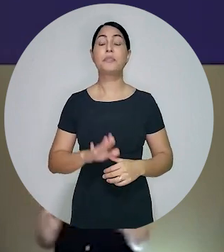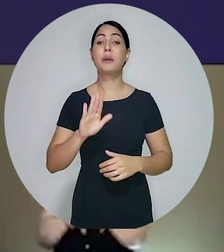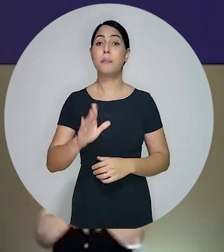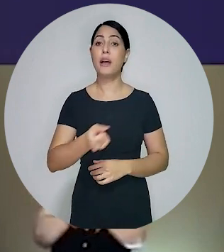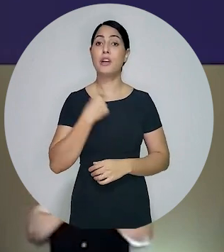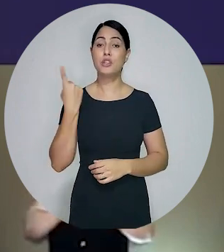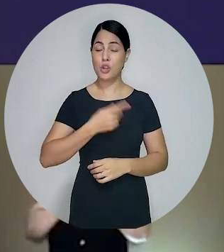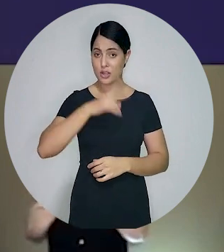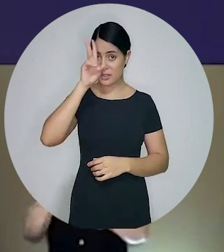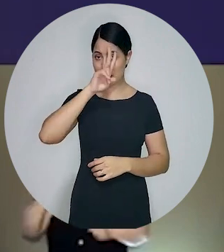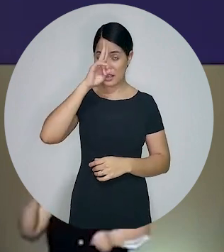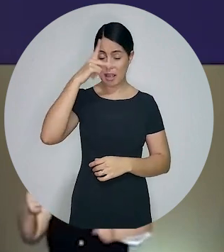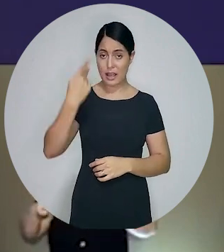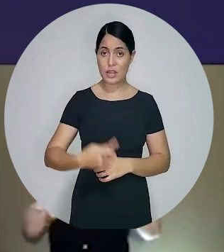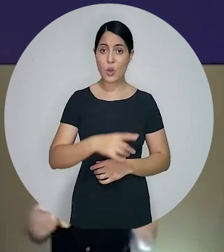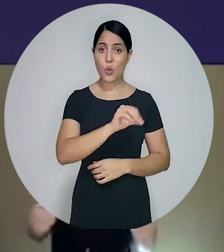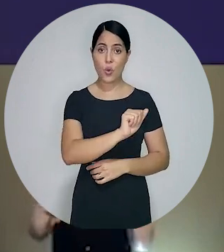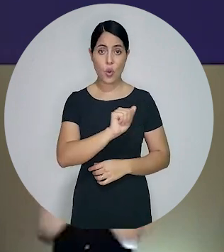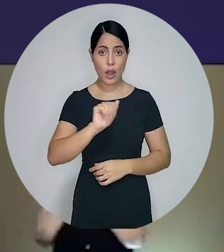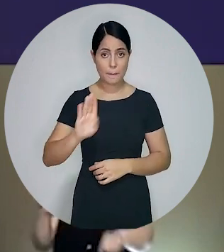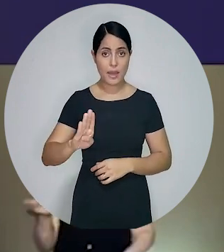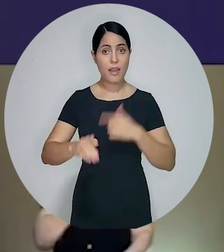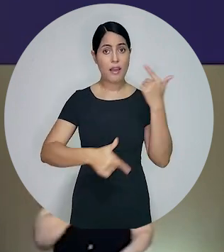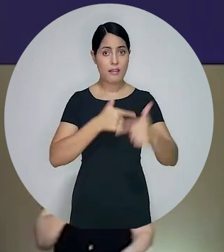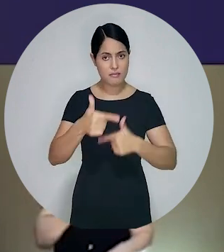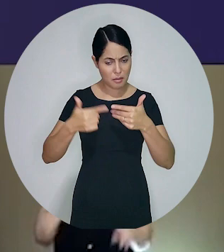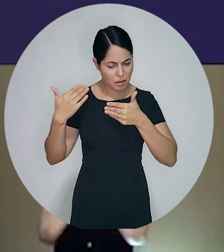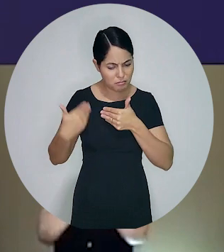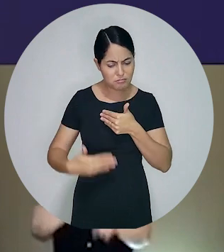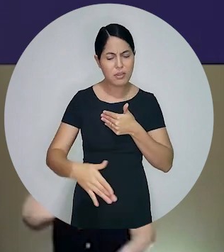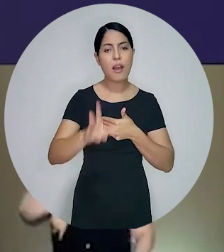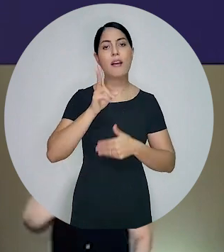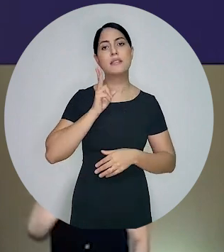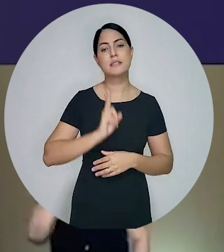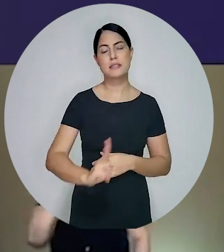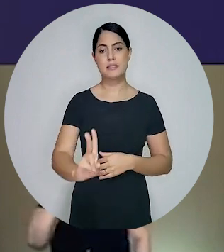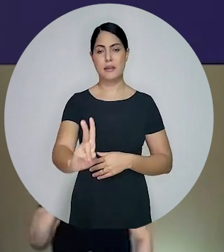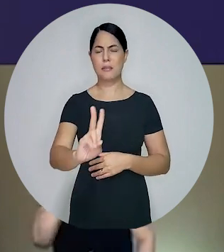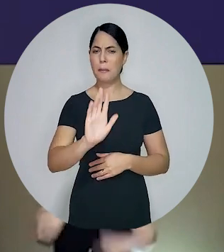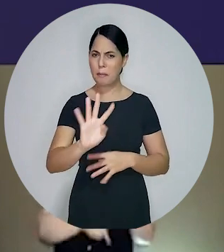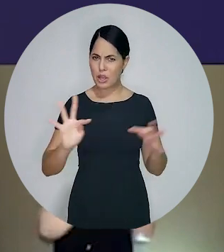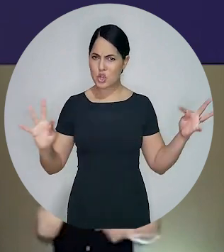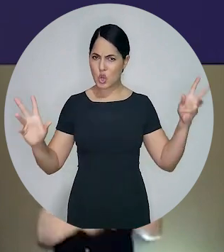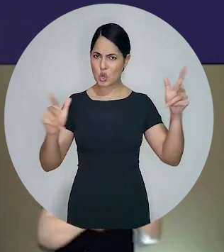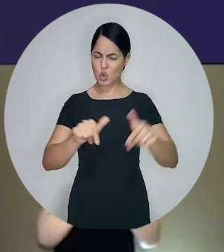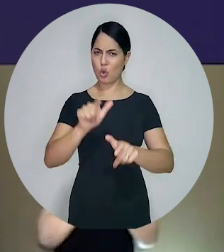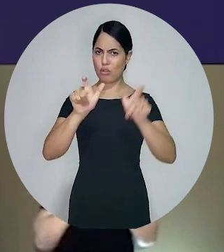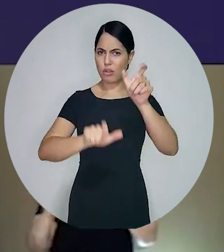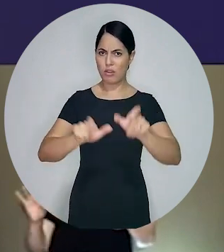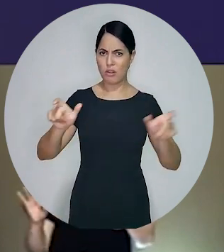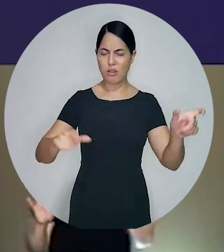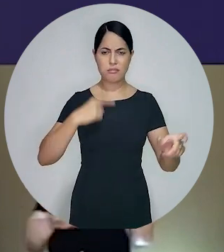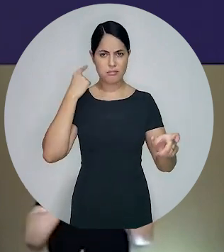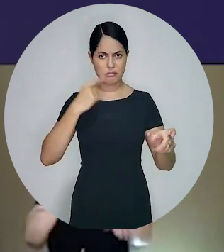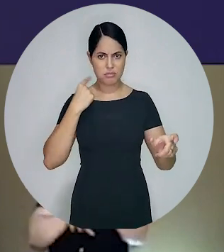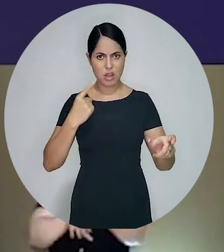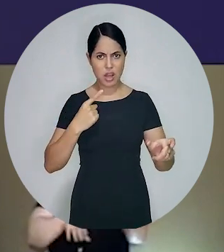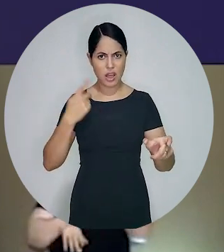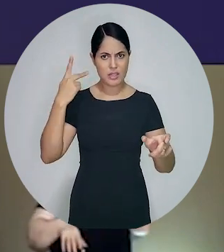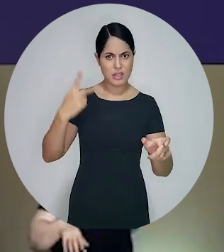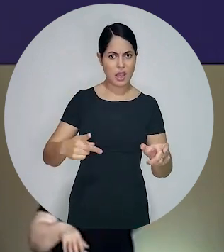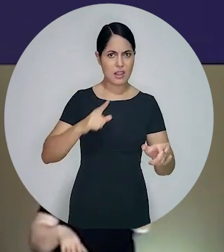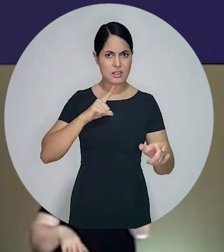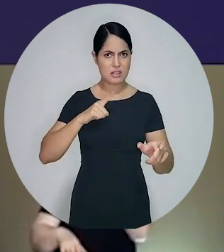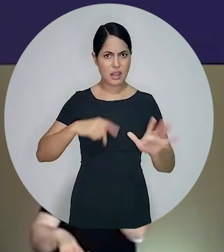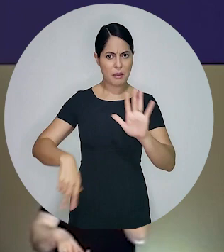lembrar, e é para isso que a OAB está aqui cotidianamente trabalhando. Nem todos os nossos colegas ainda dispõem